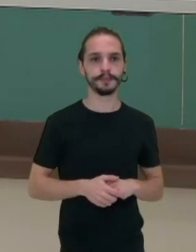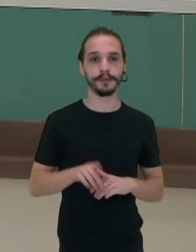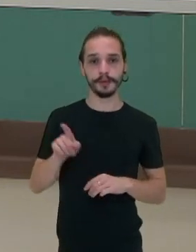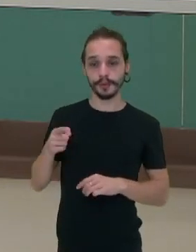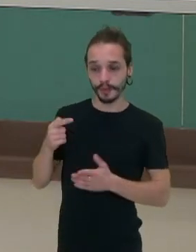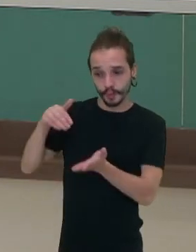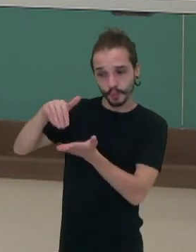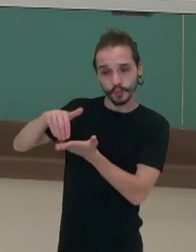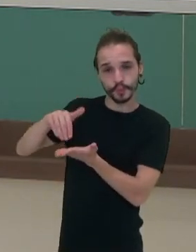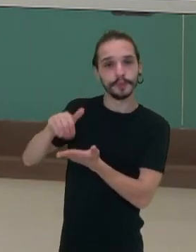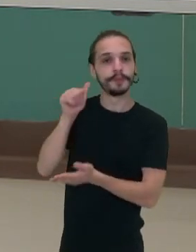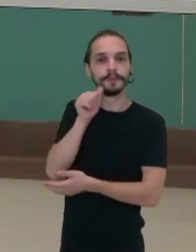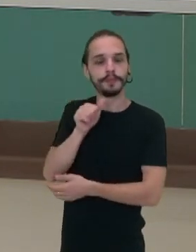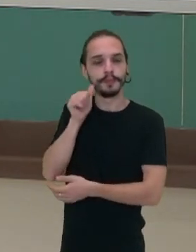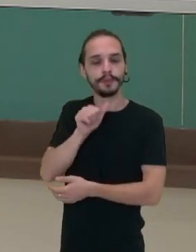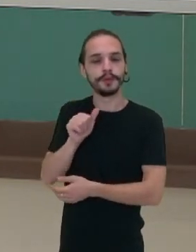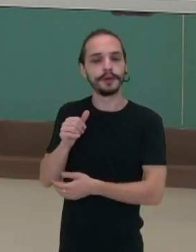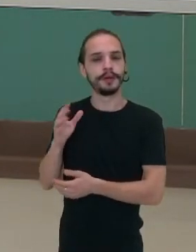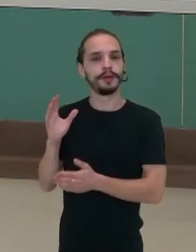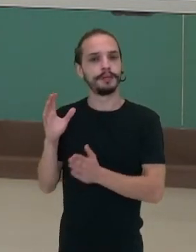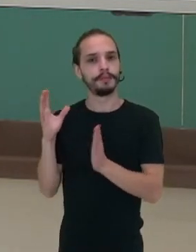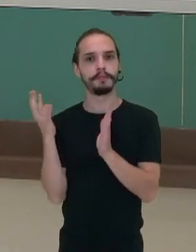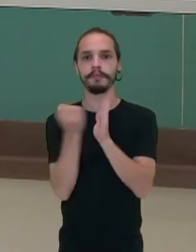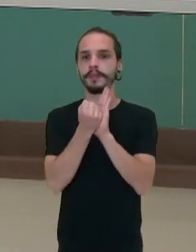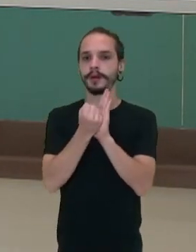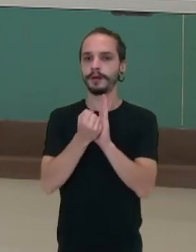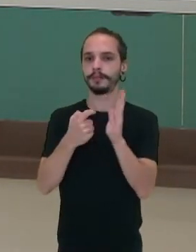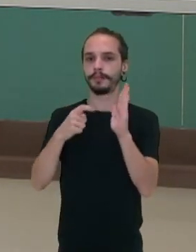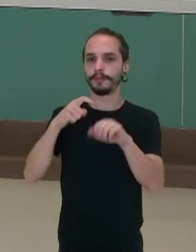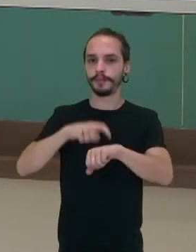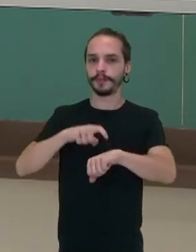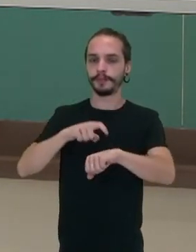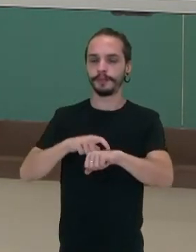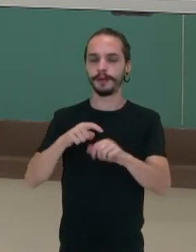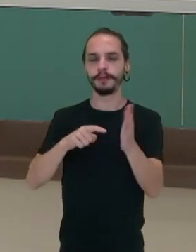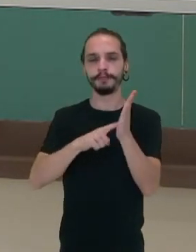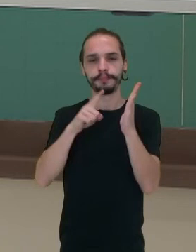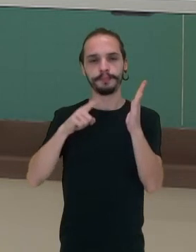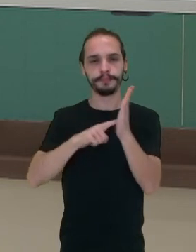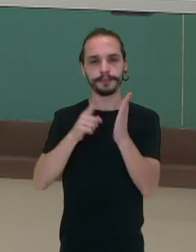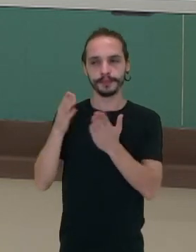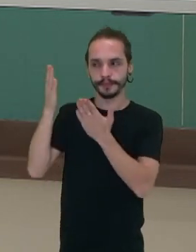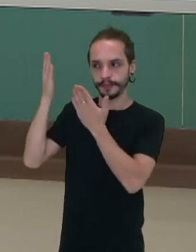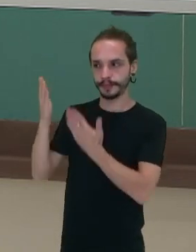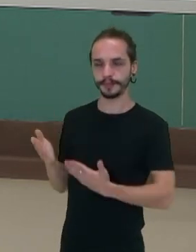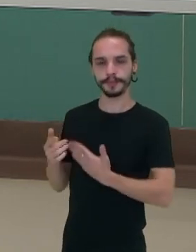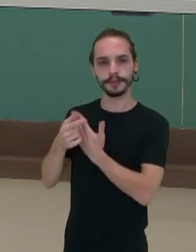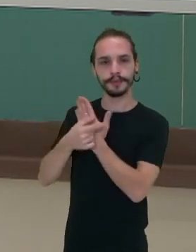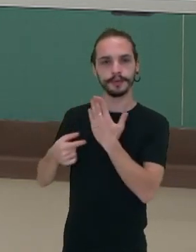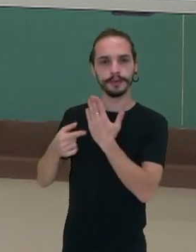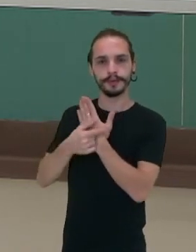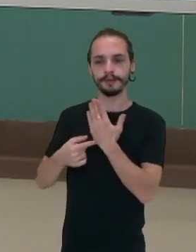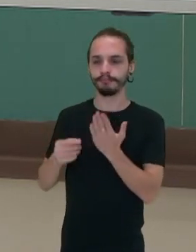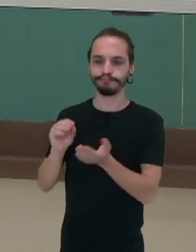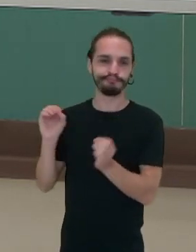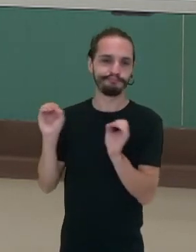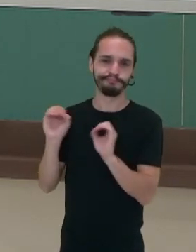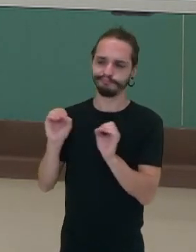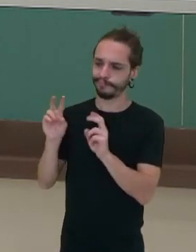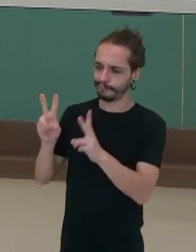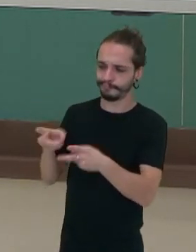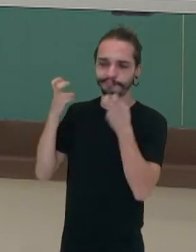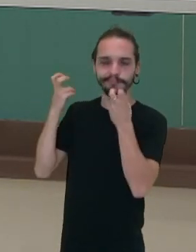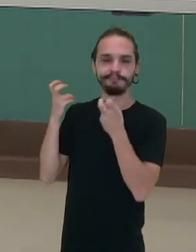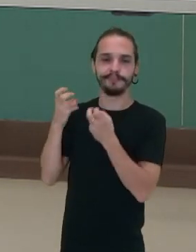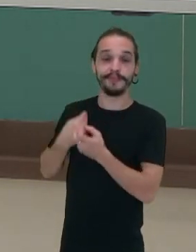que é uma das grandes mulheres que marcaram exatamente esse momento da pintura impressionista. E essas pessoas não tiveram reconhecimento